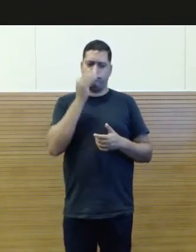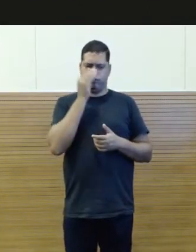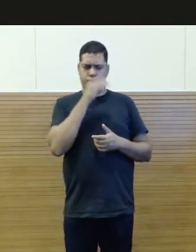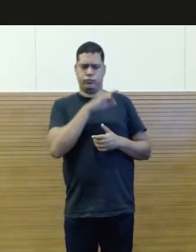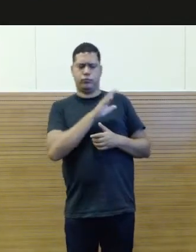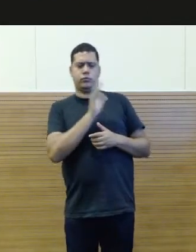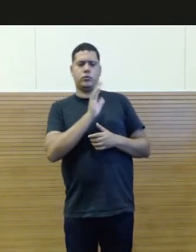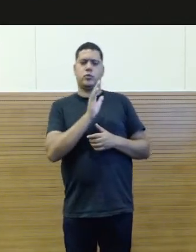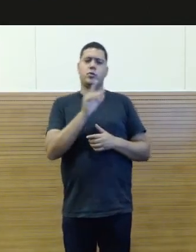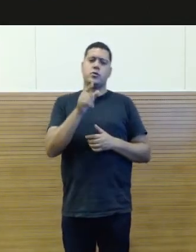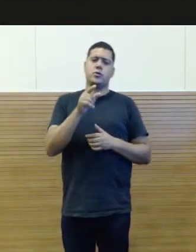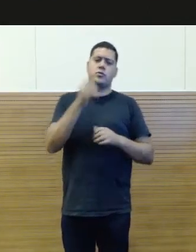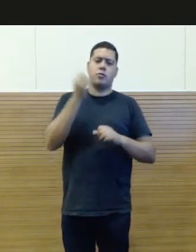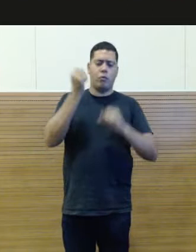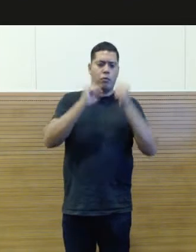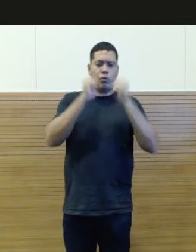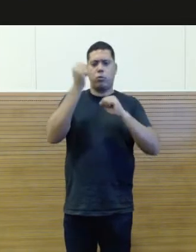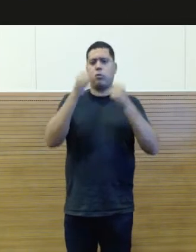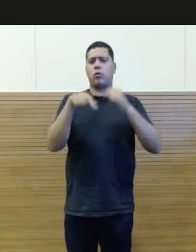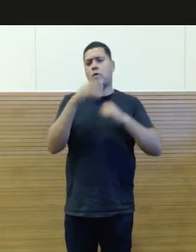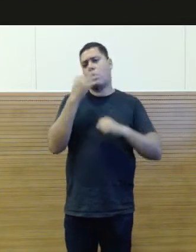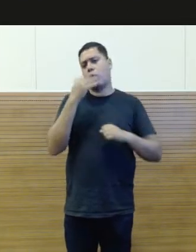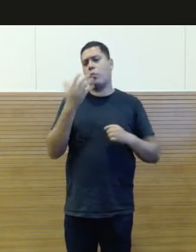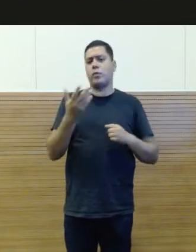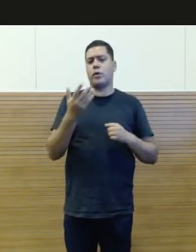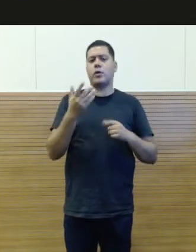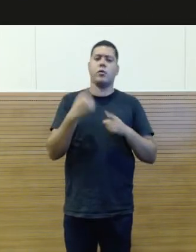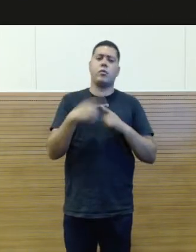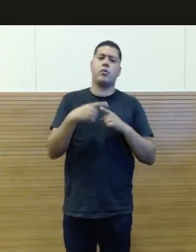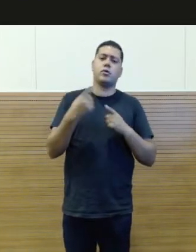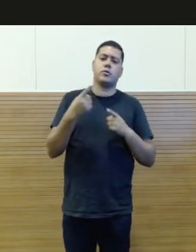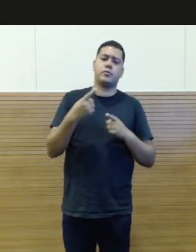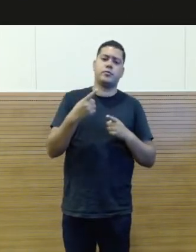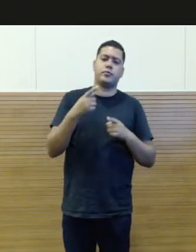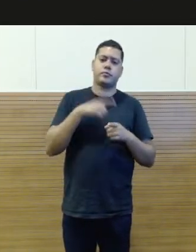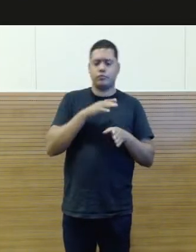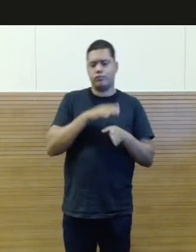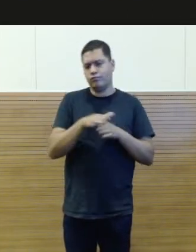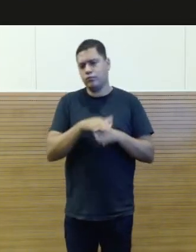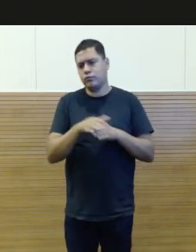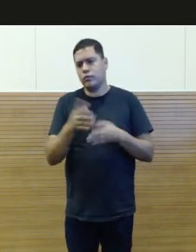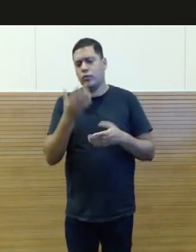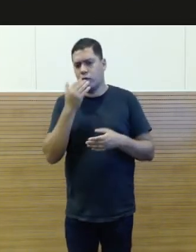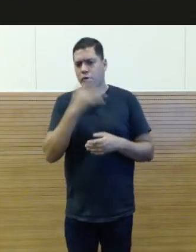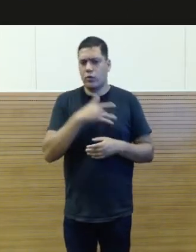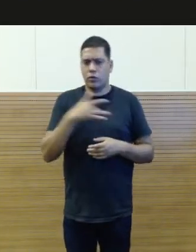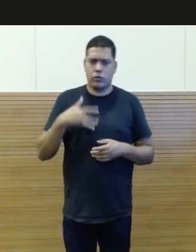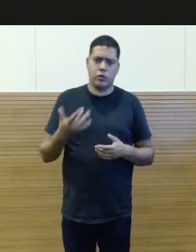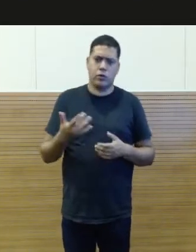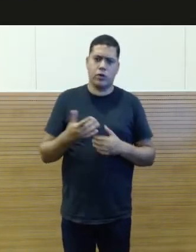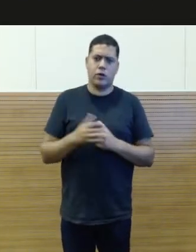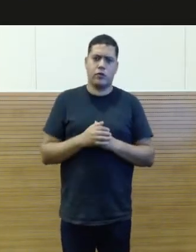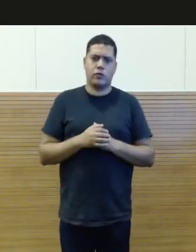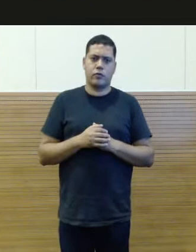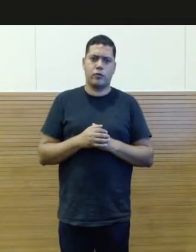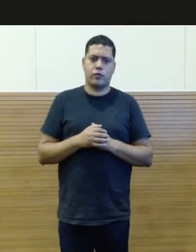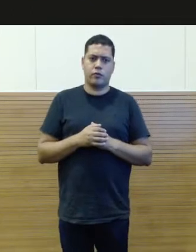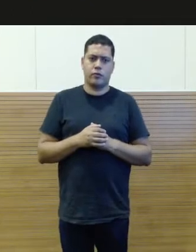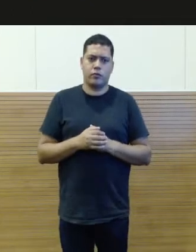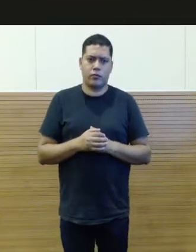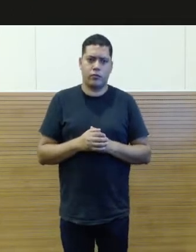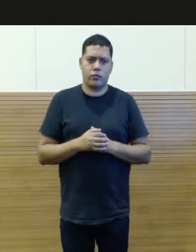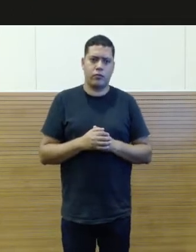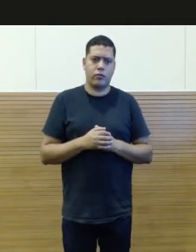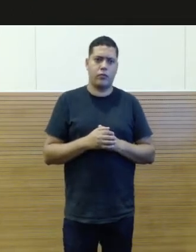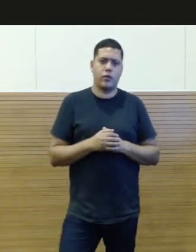a questão do processamento de alimentos quando a gente faz recomendações sobre alimentação saudável. Em seguida, vamos ver